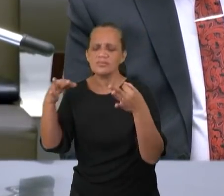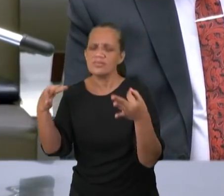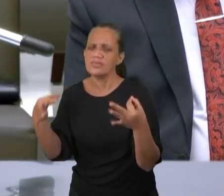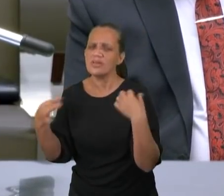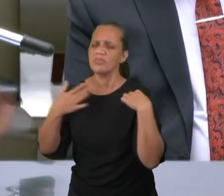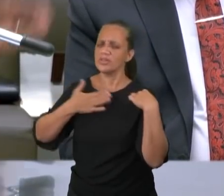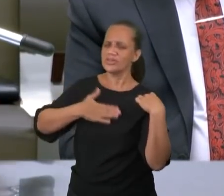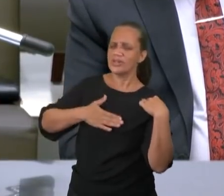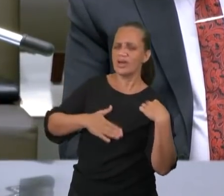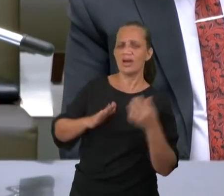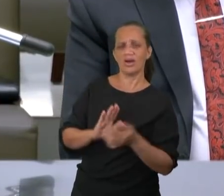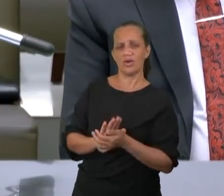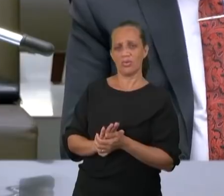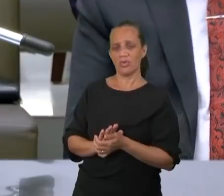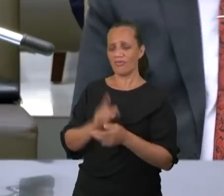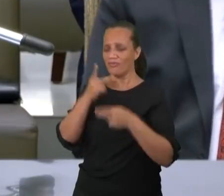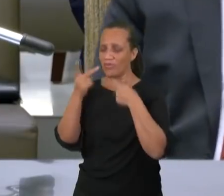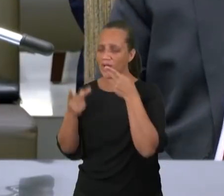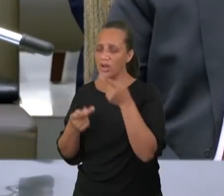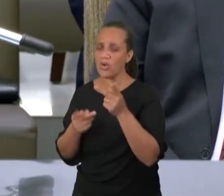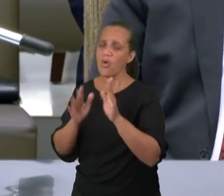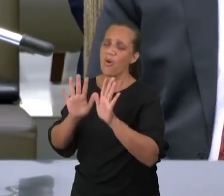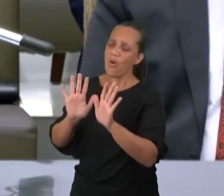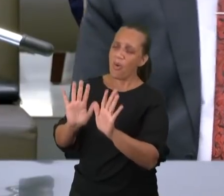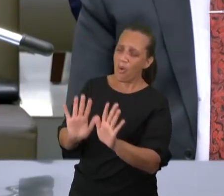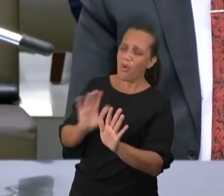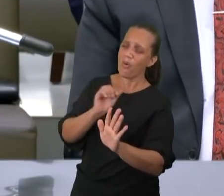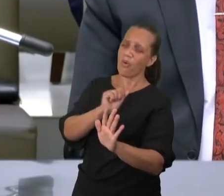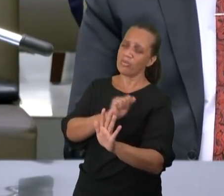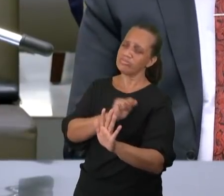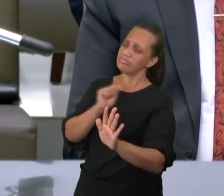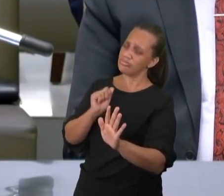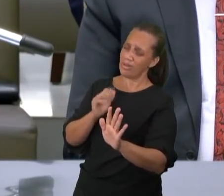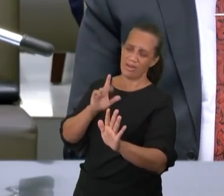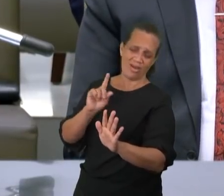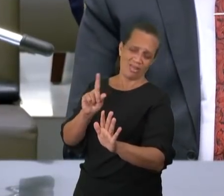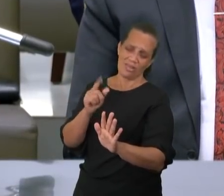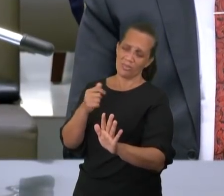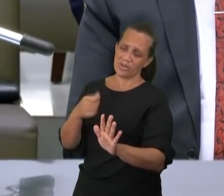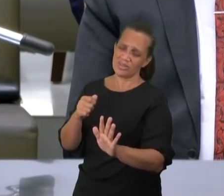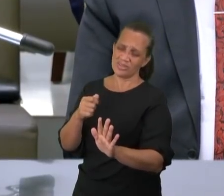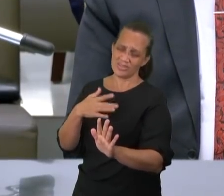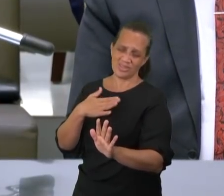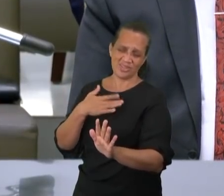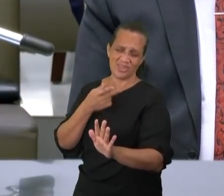não tenhas a tua serva como filha de Belial.